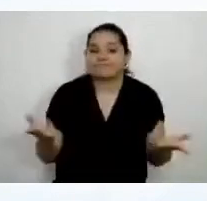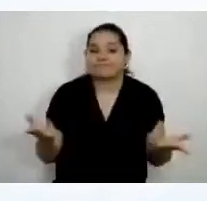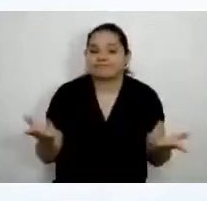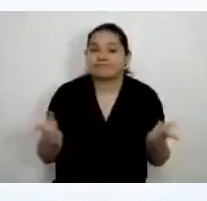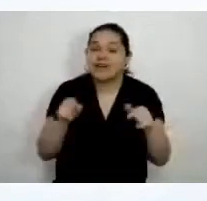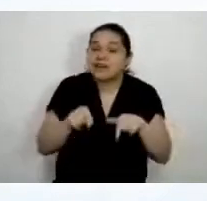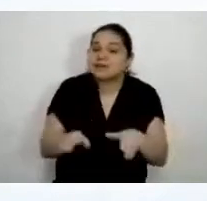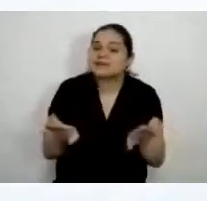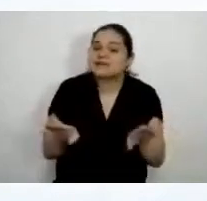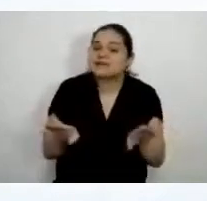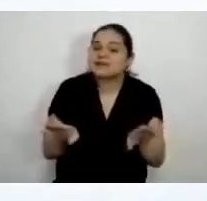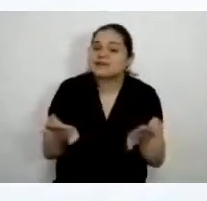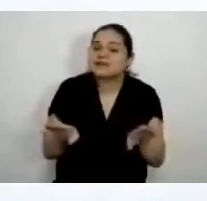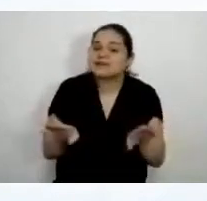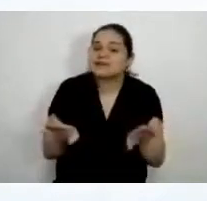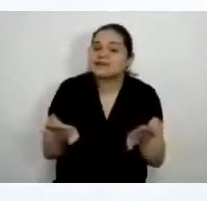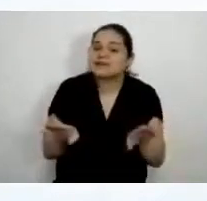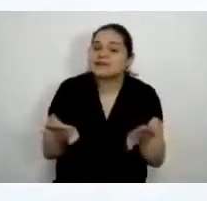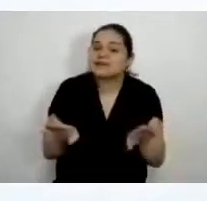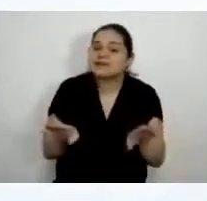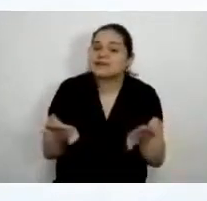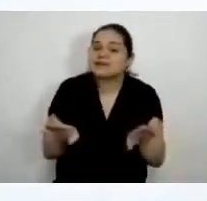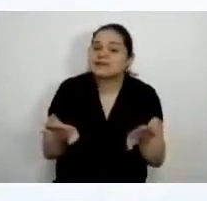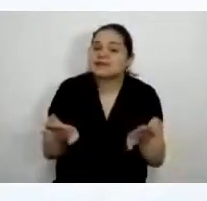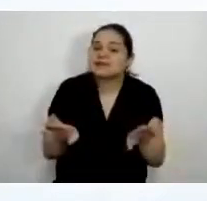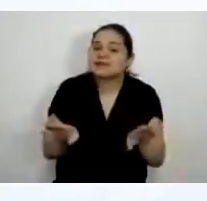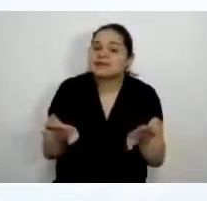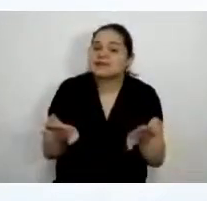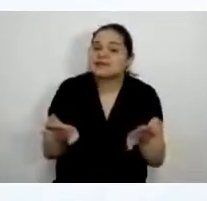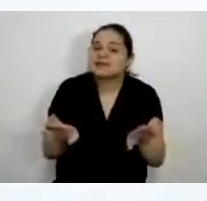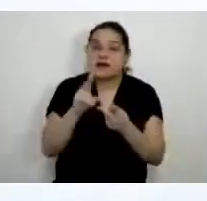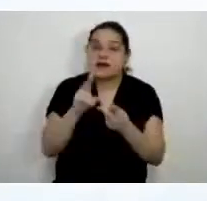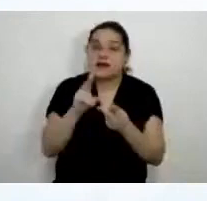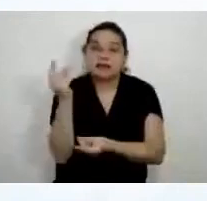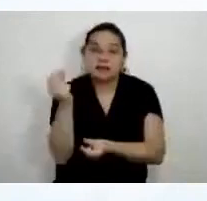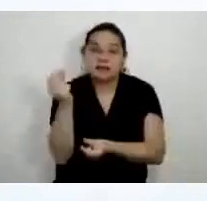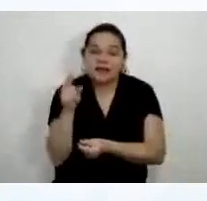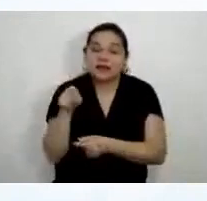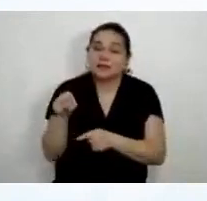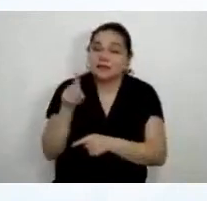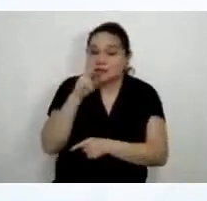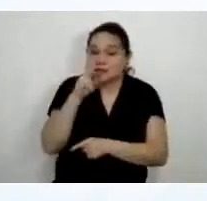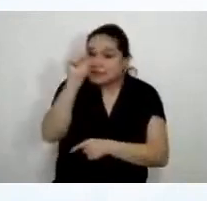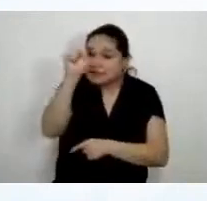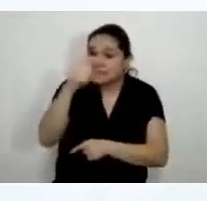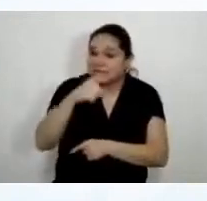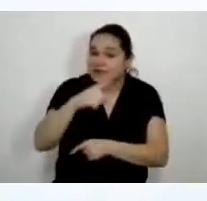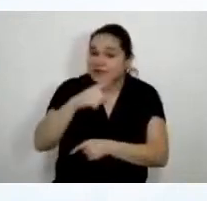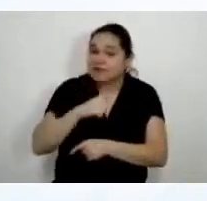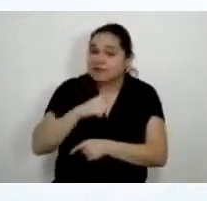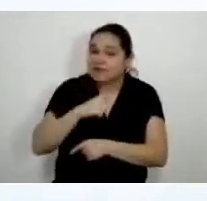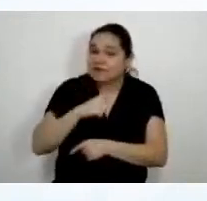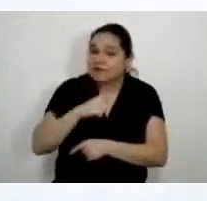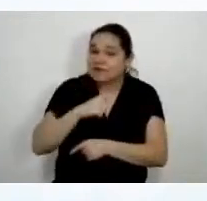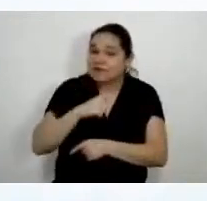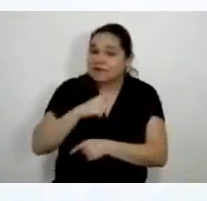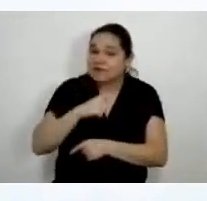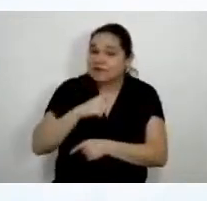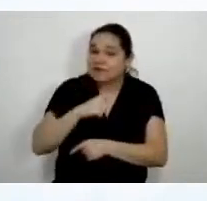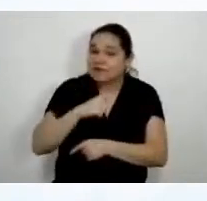cepa diferente, preocupante, segundo notícias dos jornais. Acontece